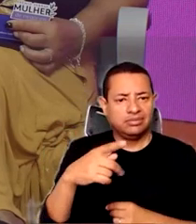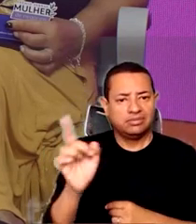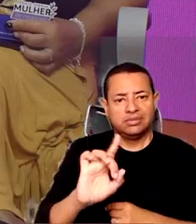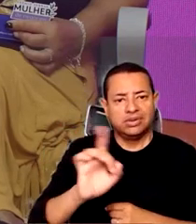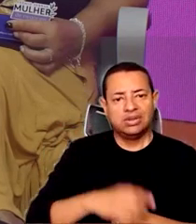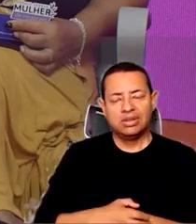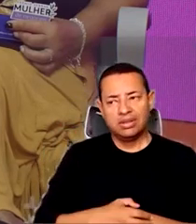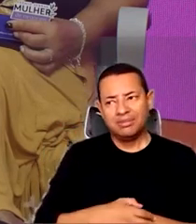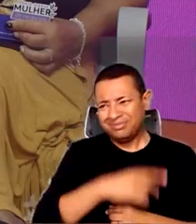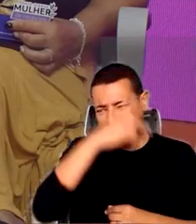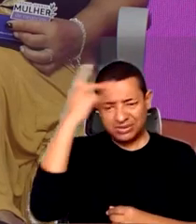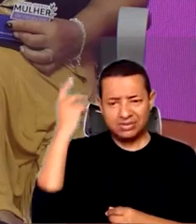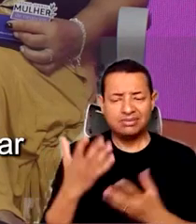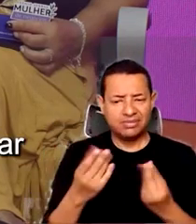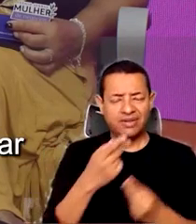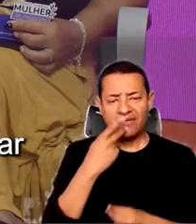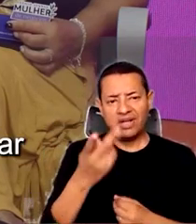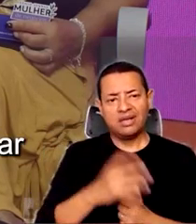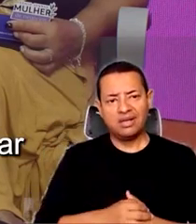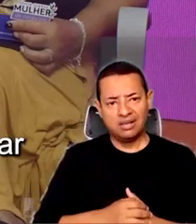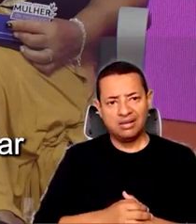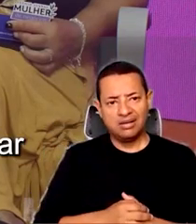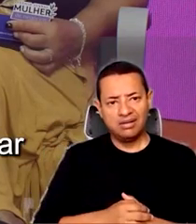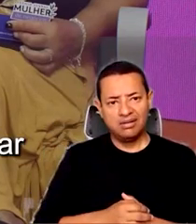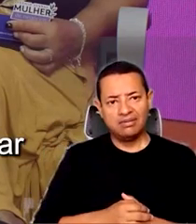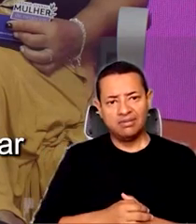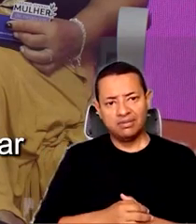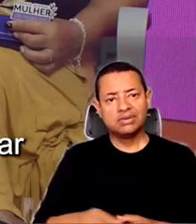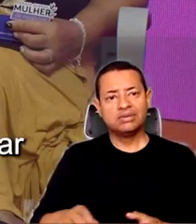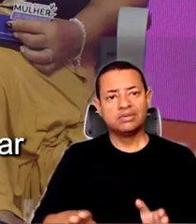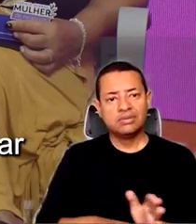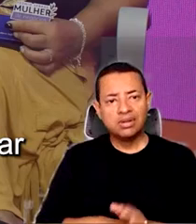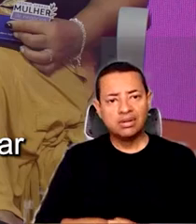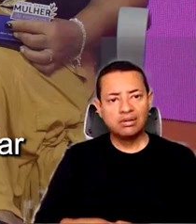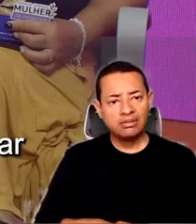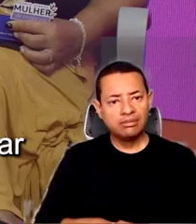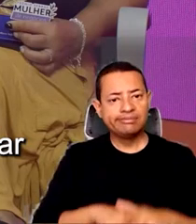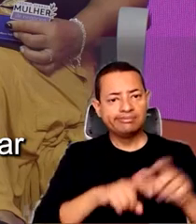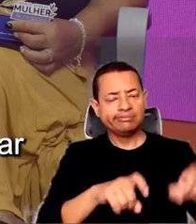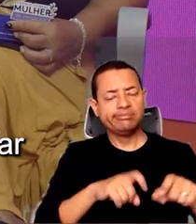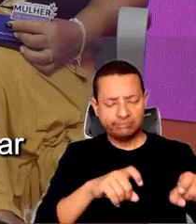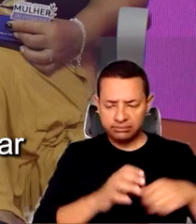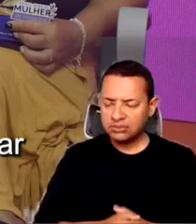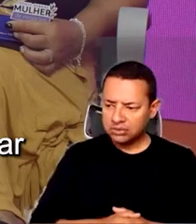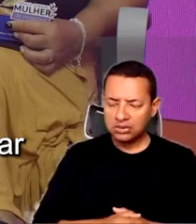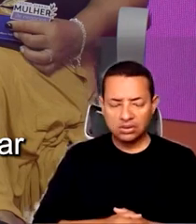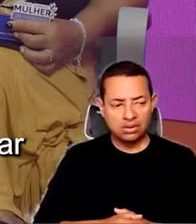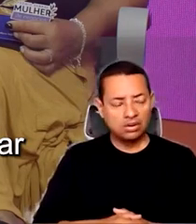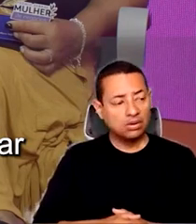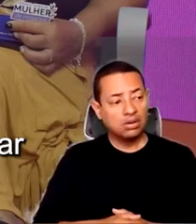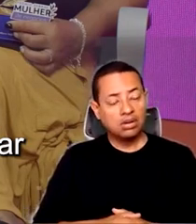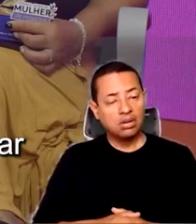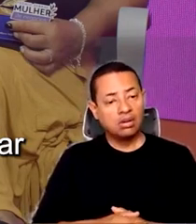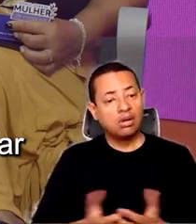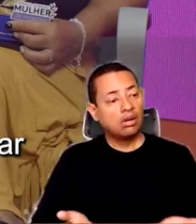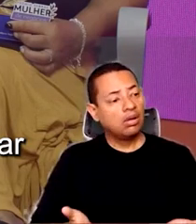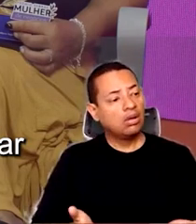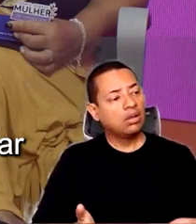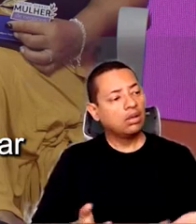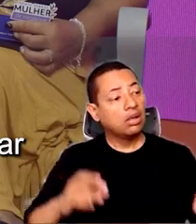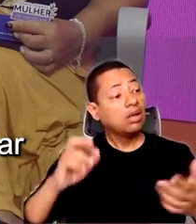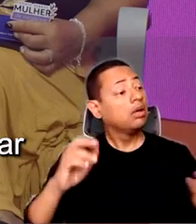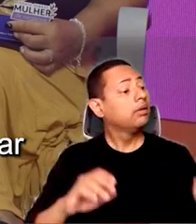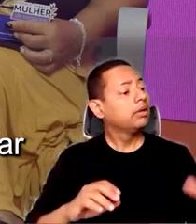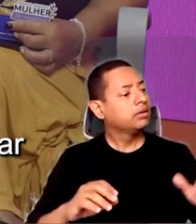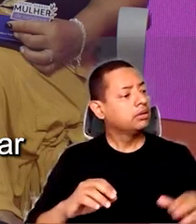eu sou tem muitas pessoas fal assim ah mas se você chegar lá na roça e me pegar você vai falar assim moço Cadê